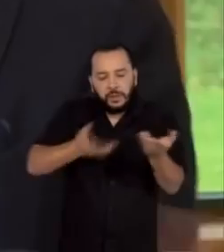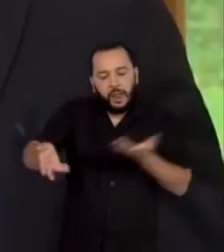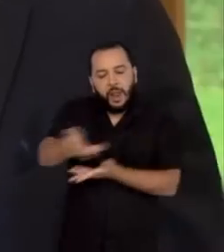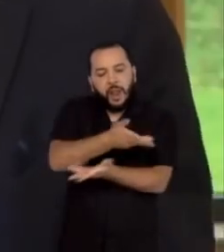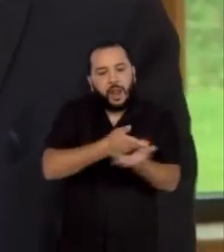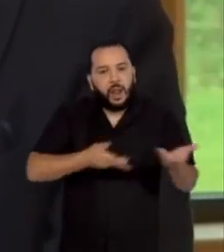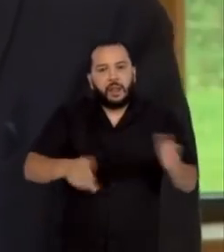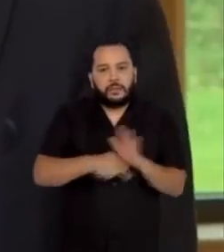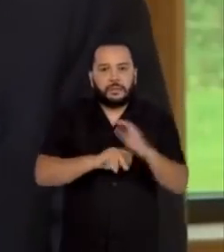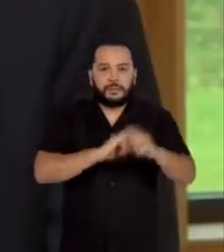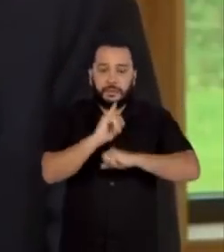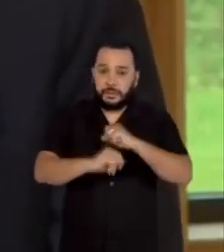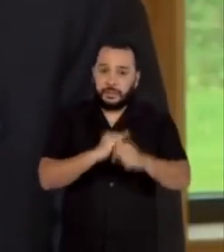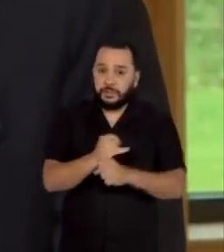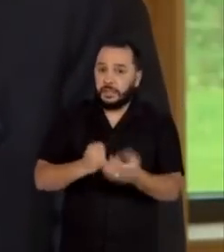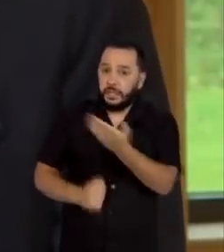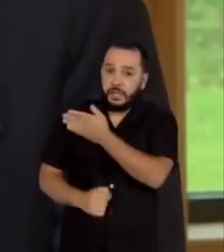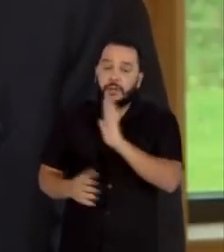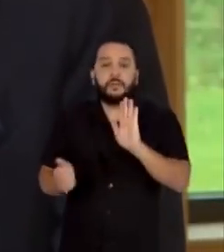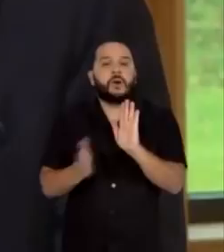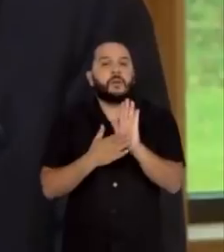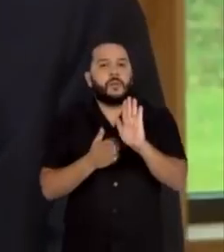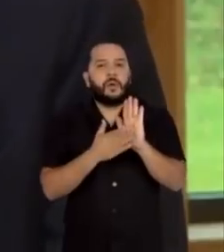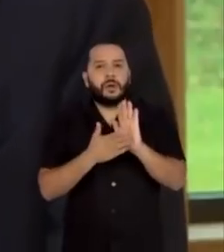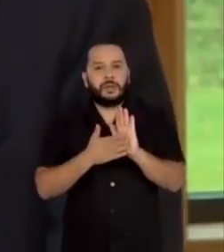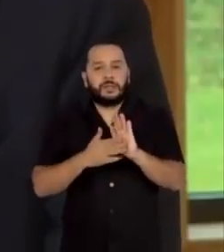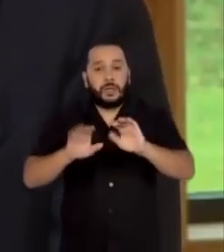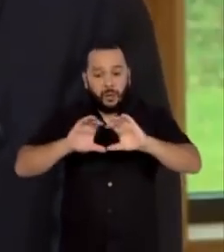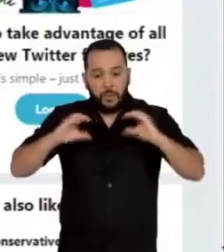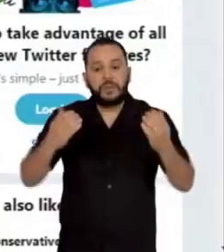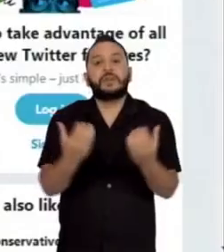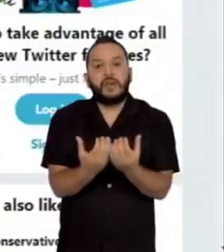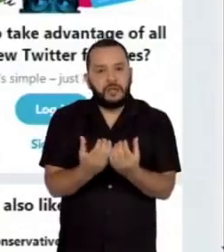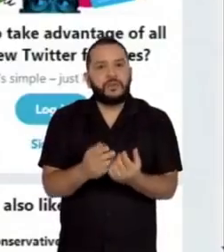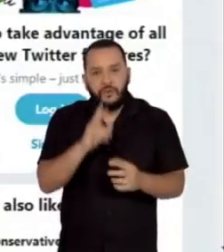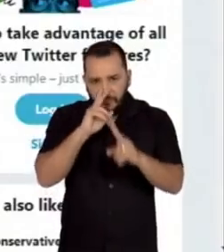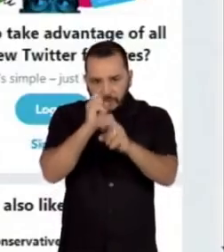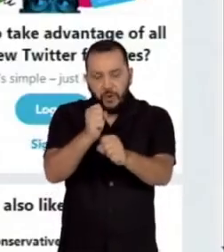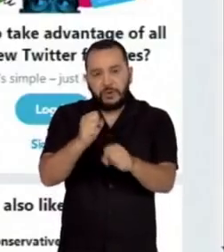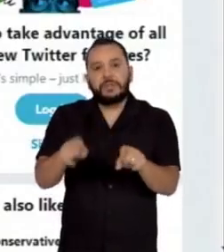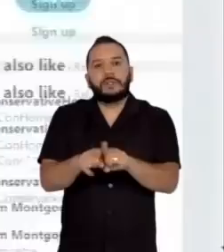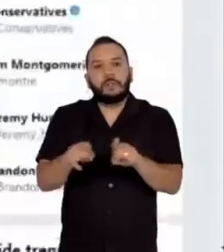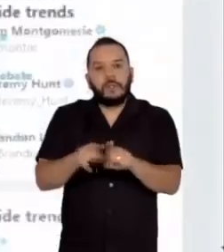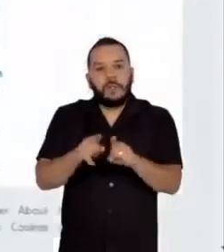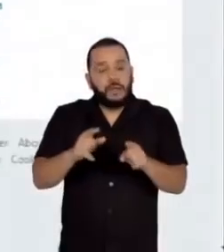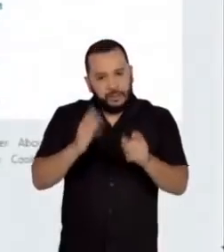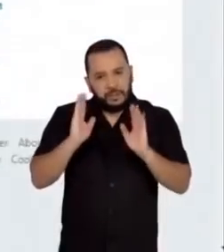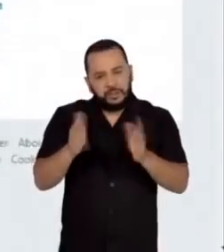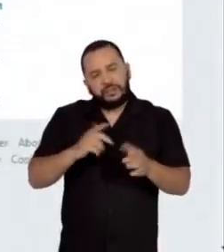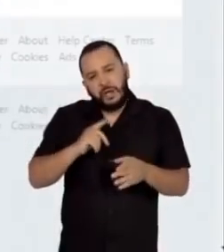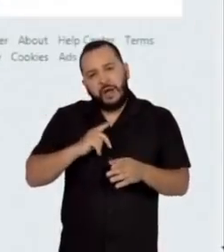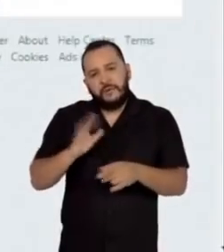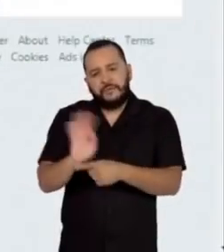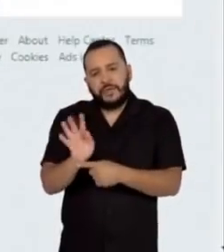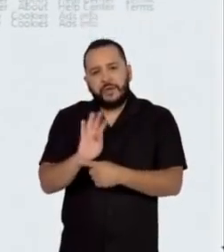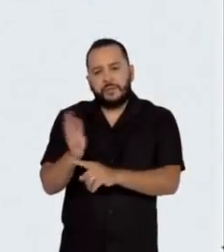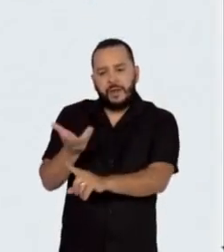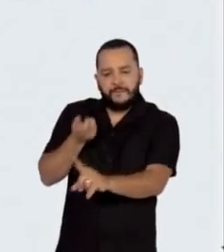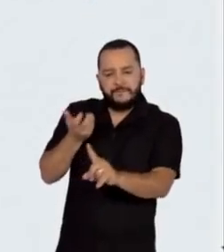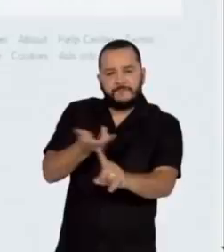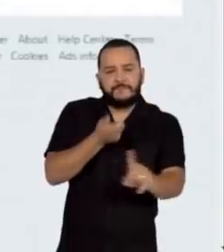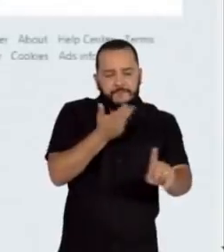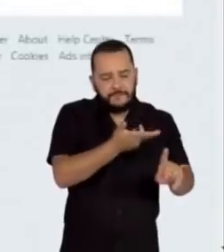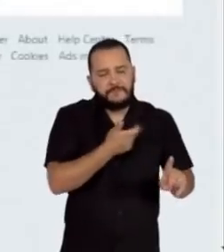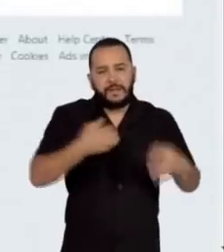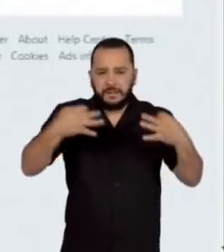online. Aos usuários, ele propõe que construam comunidades online fortes, criem conteúdo atraente para agregar valor à internet e